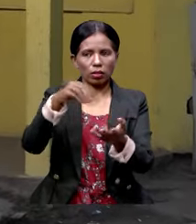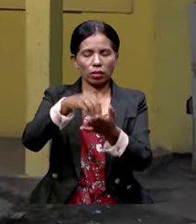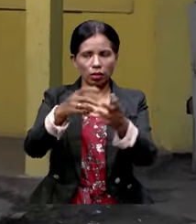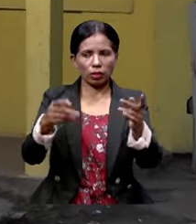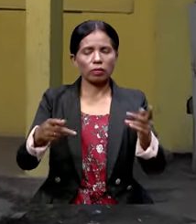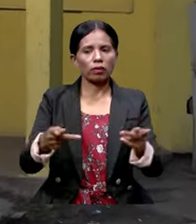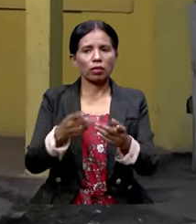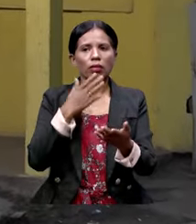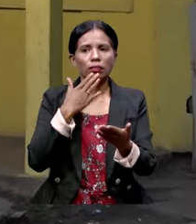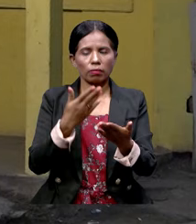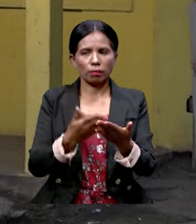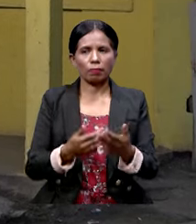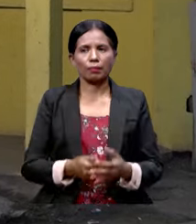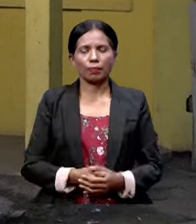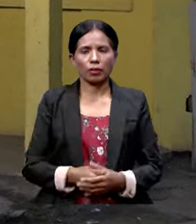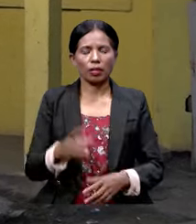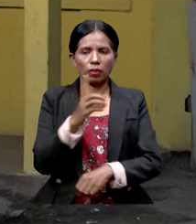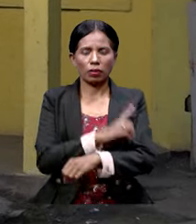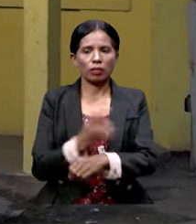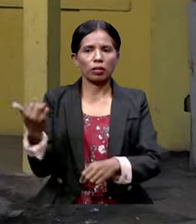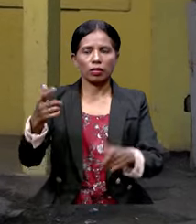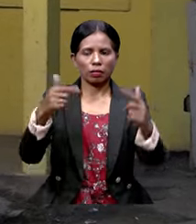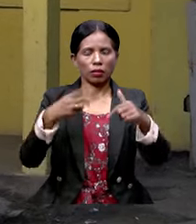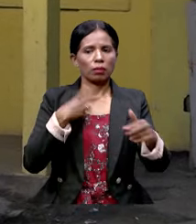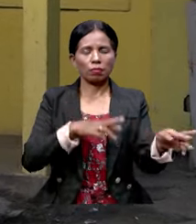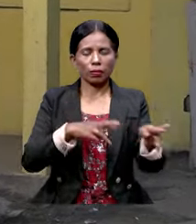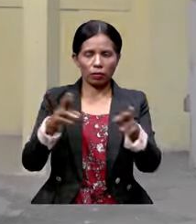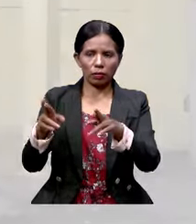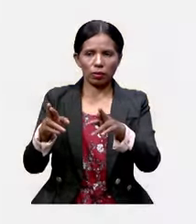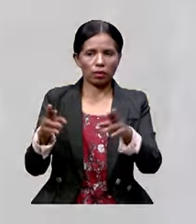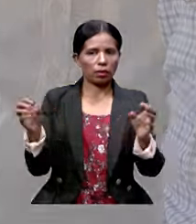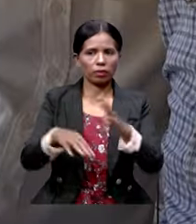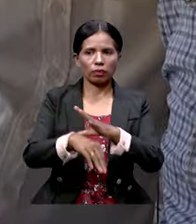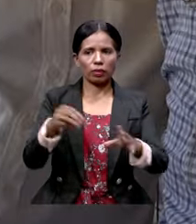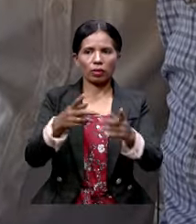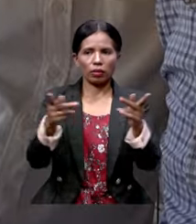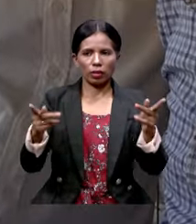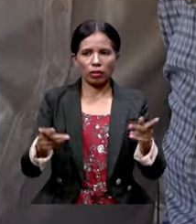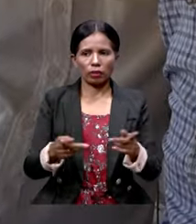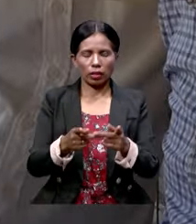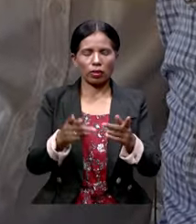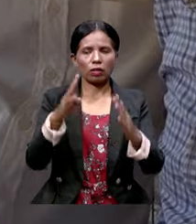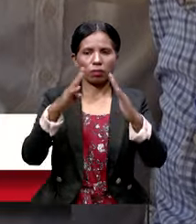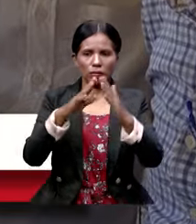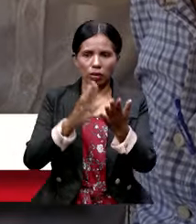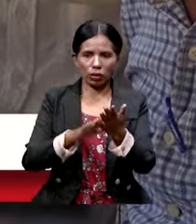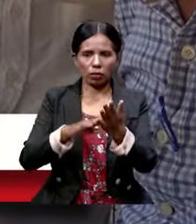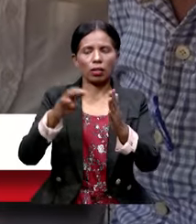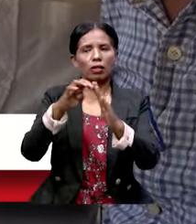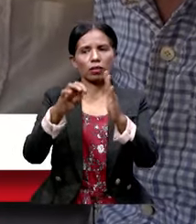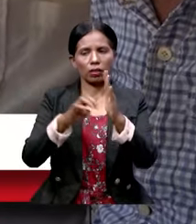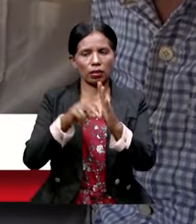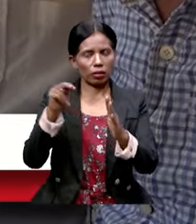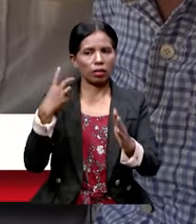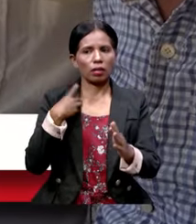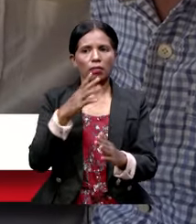condição. Saloram, se irmã, é pronto para sair. Nós lá saímos em Fátima, nem Fátima, área escola, nem estado, nem ingresso. Nem